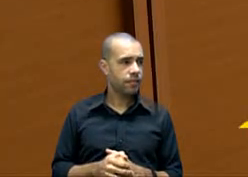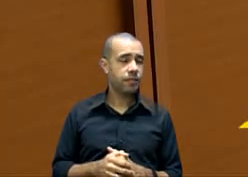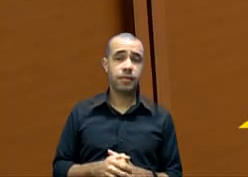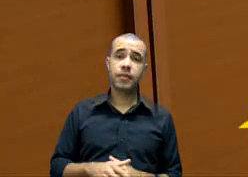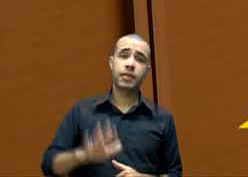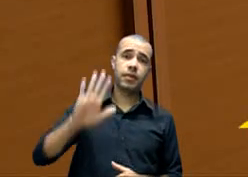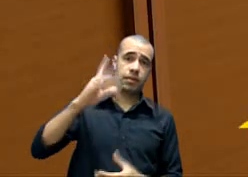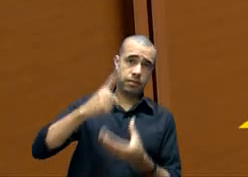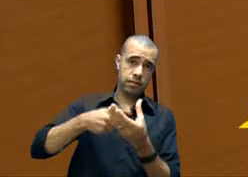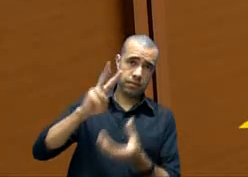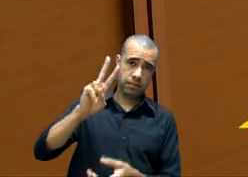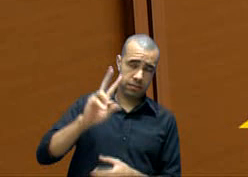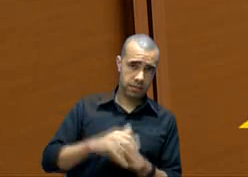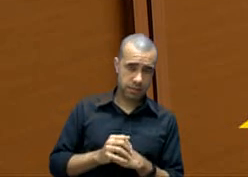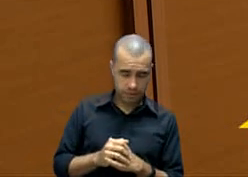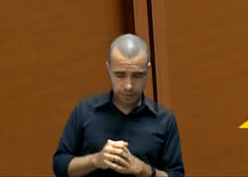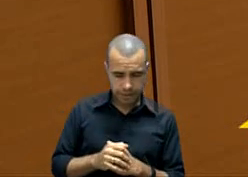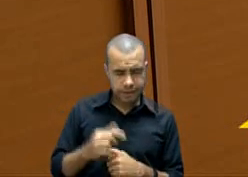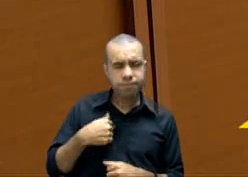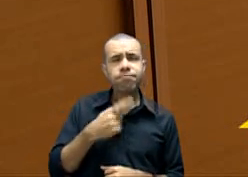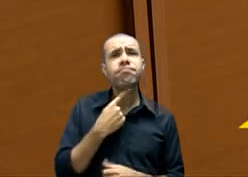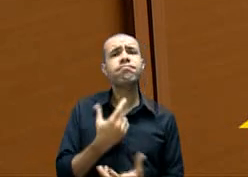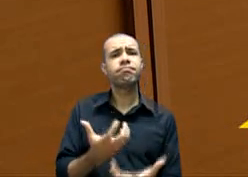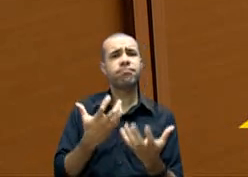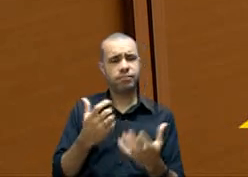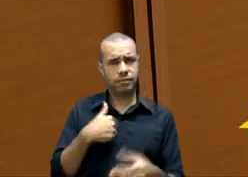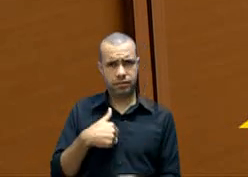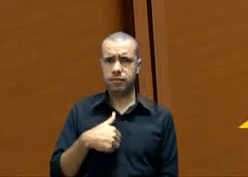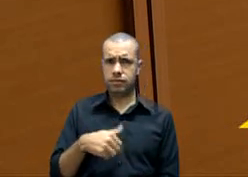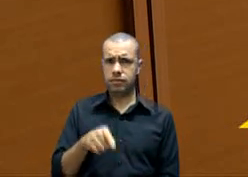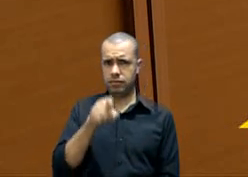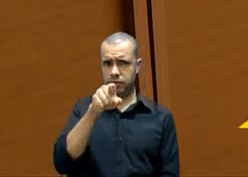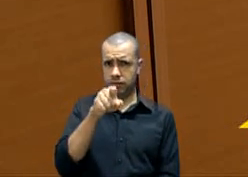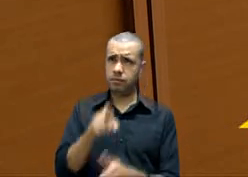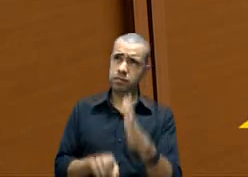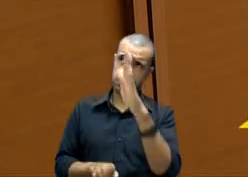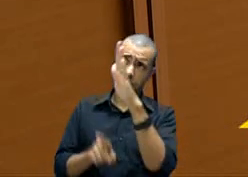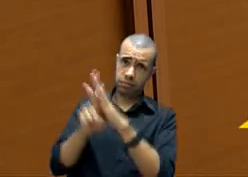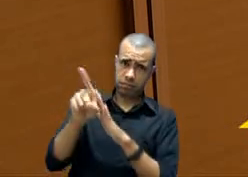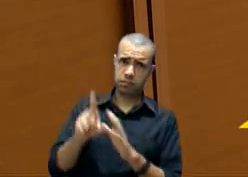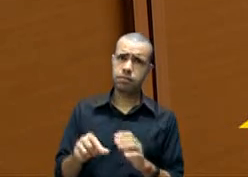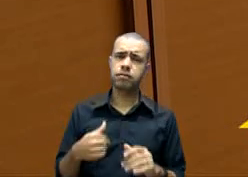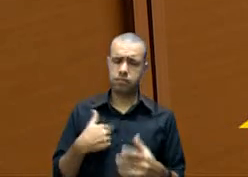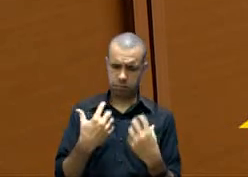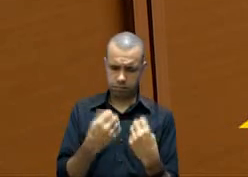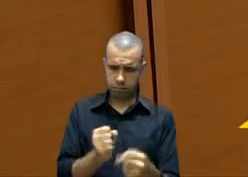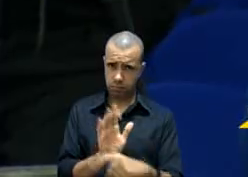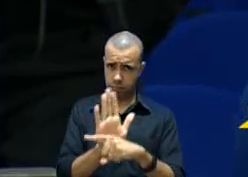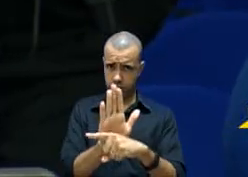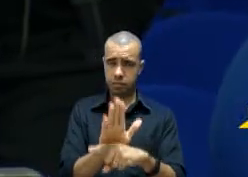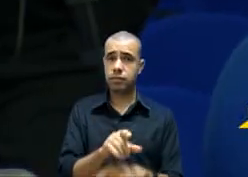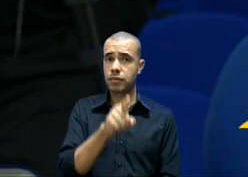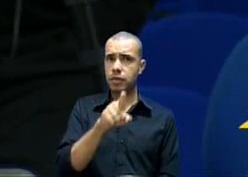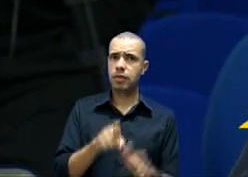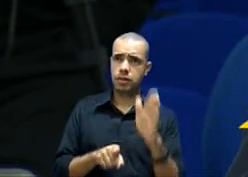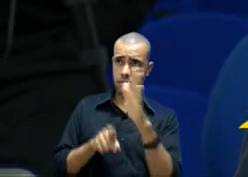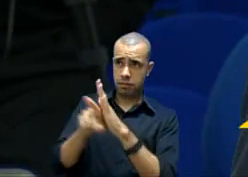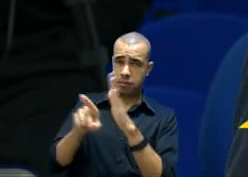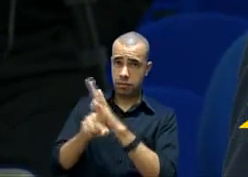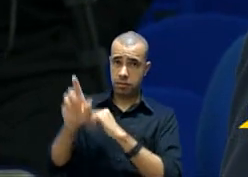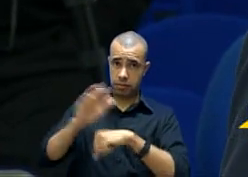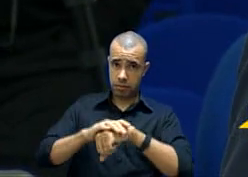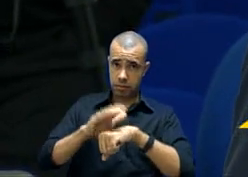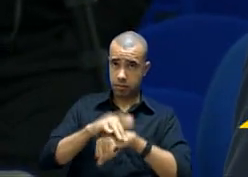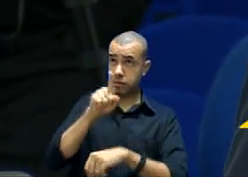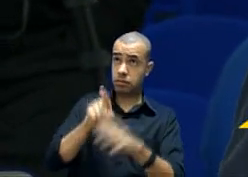Vereador Vitão, eu quero declarar o meu voto favorável a esse requerimento, esse questionamento que Vossa Excelência está fazendo ao município,